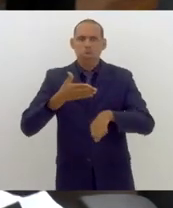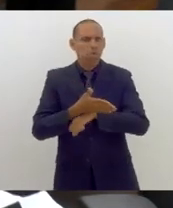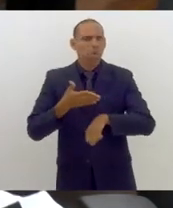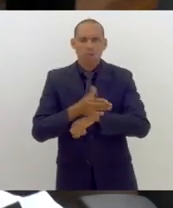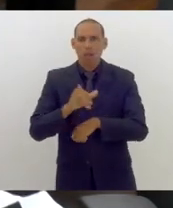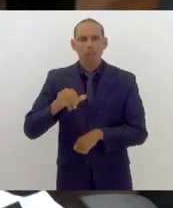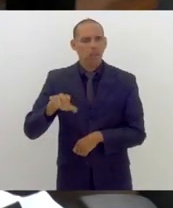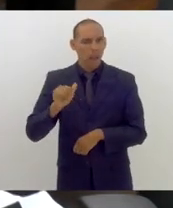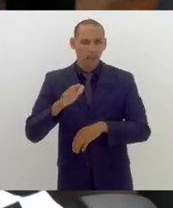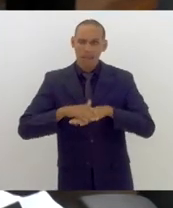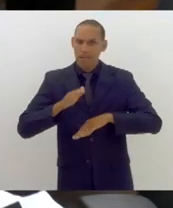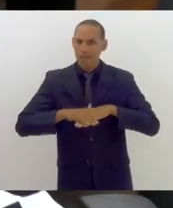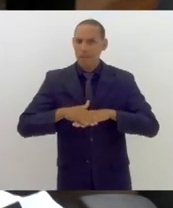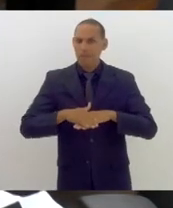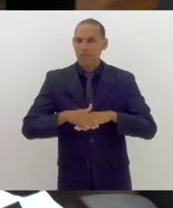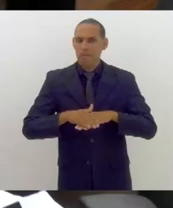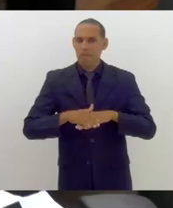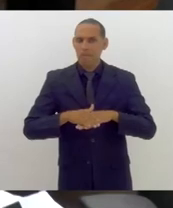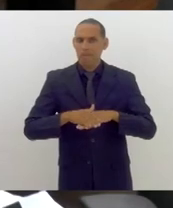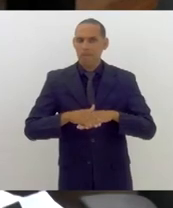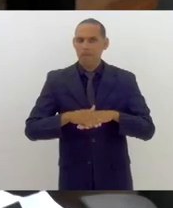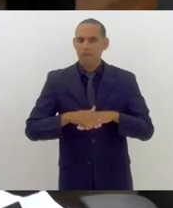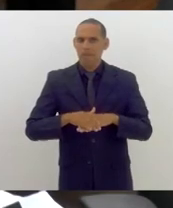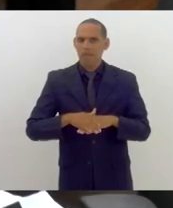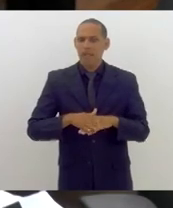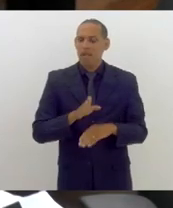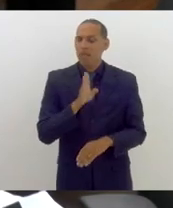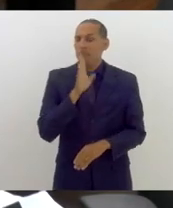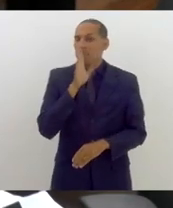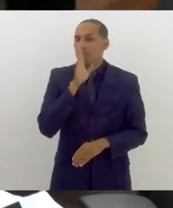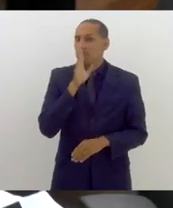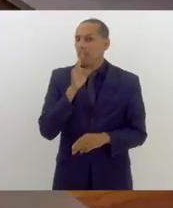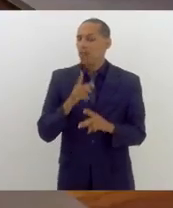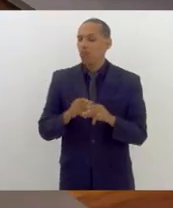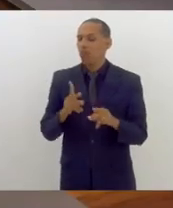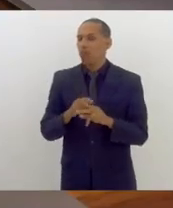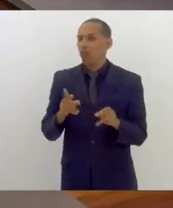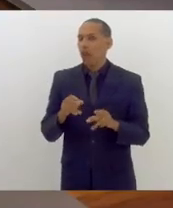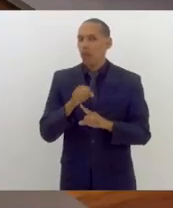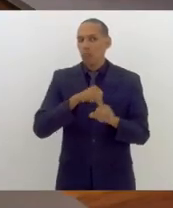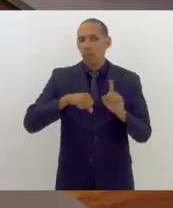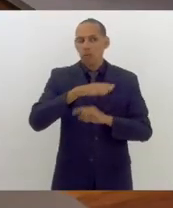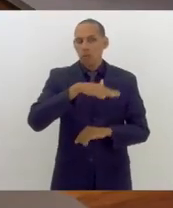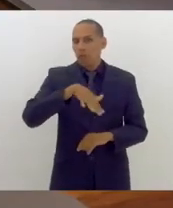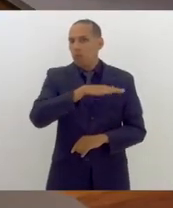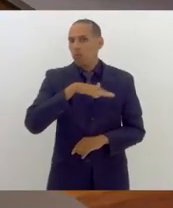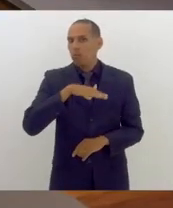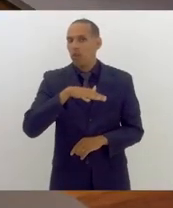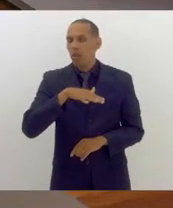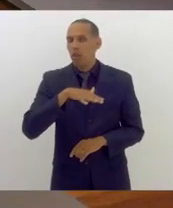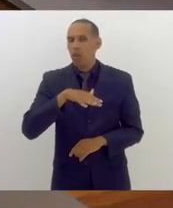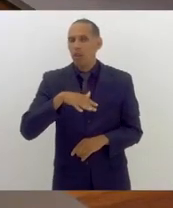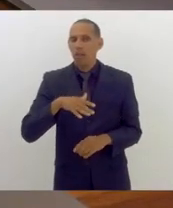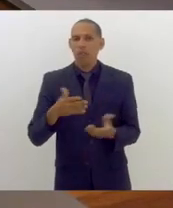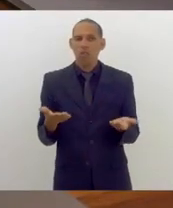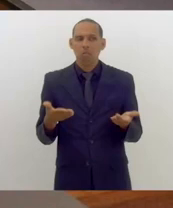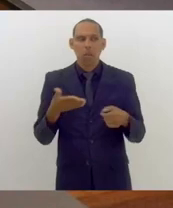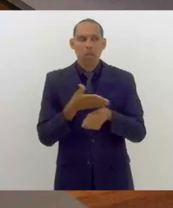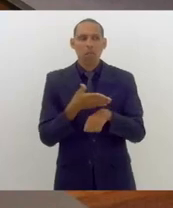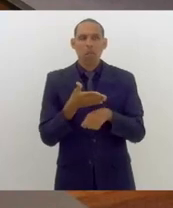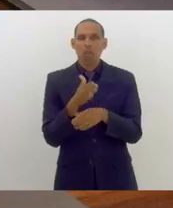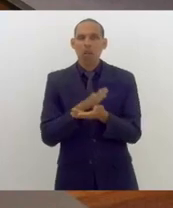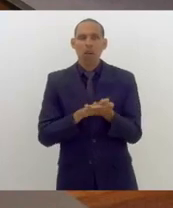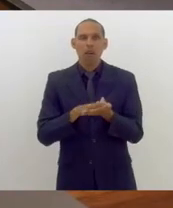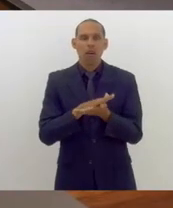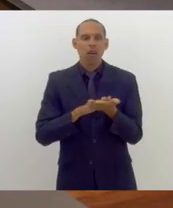realizou né que foi muito silencioso a sociedade civil infelizmente não teve acesso